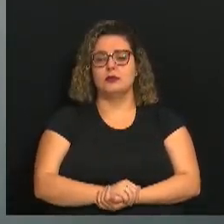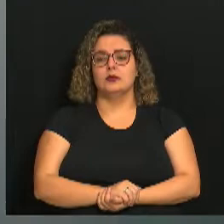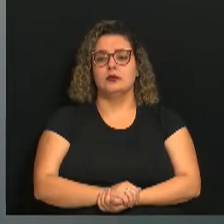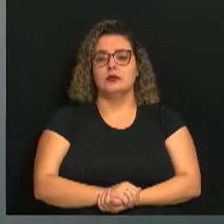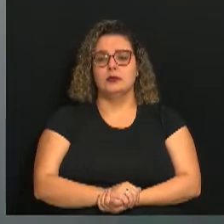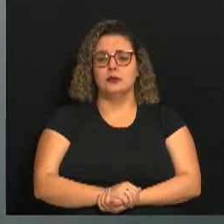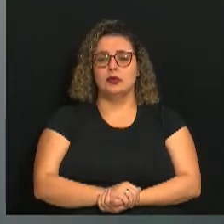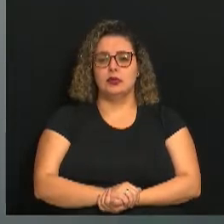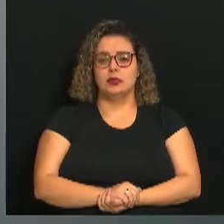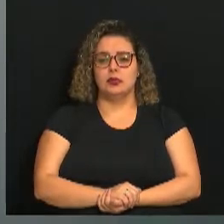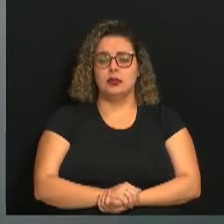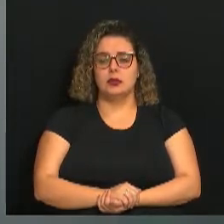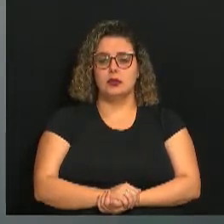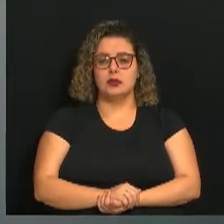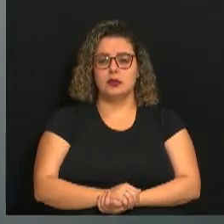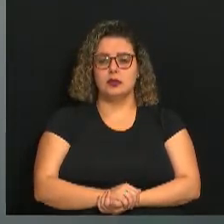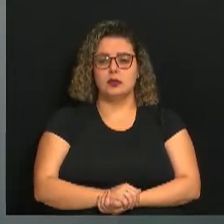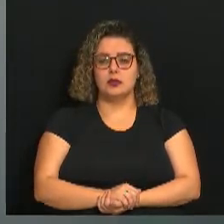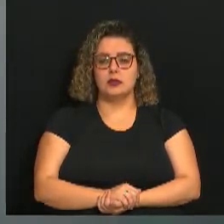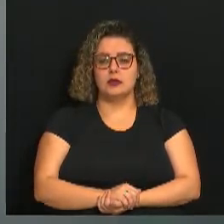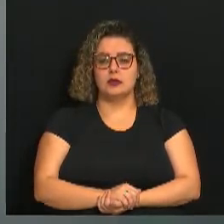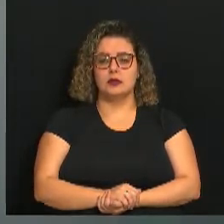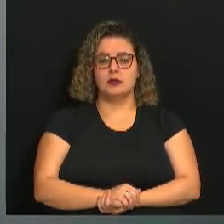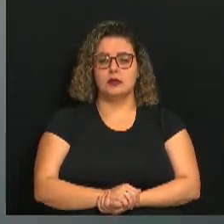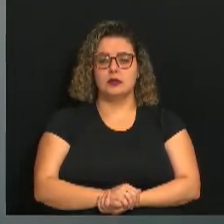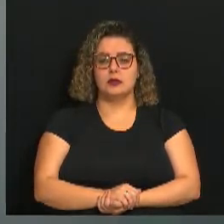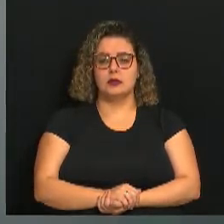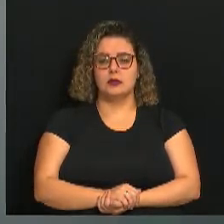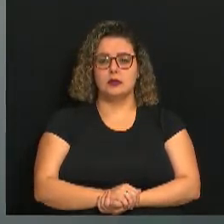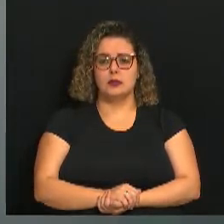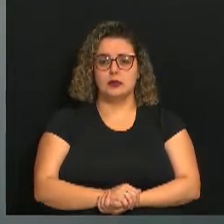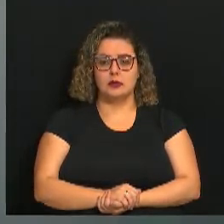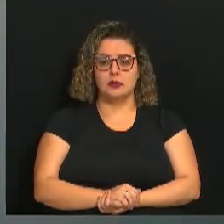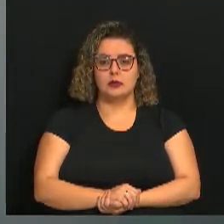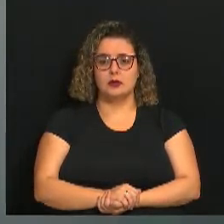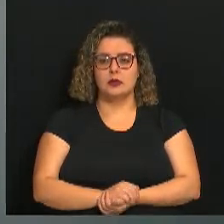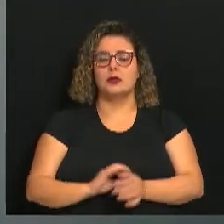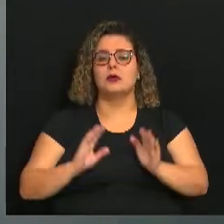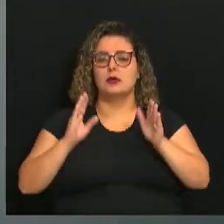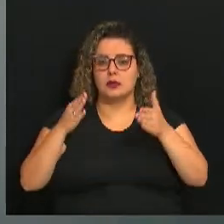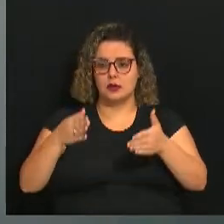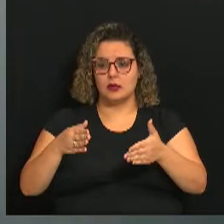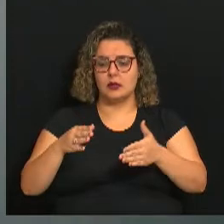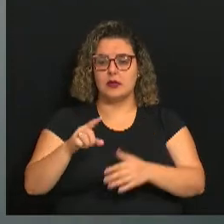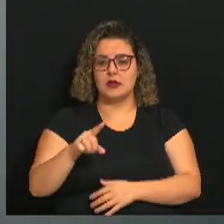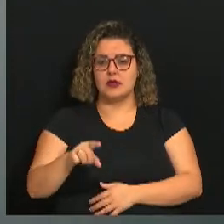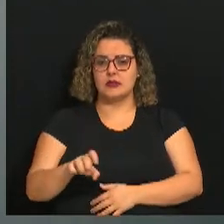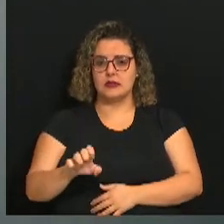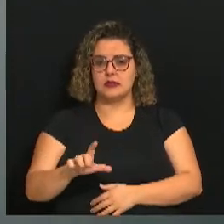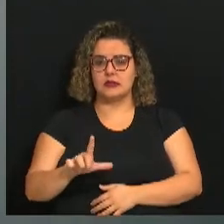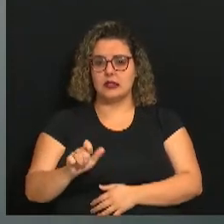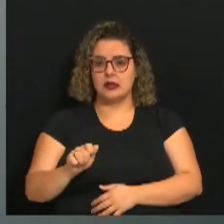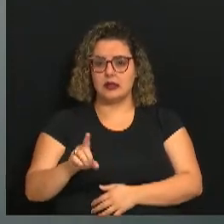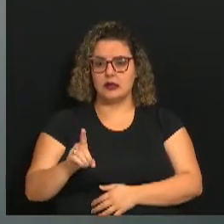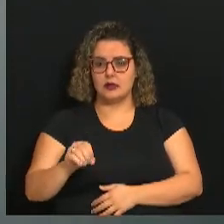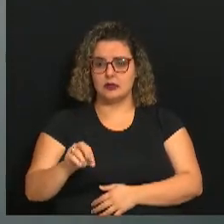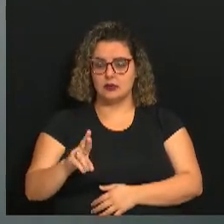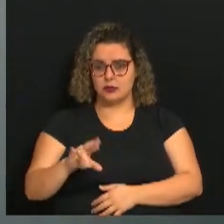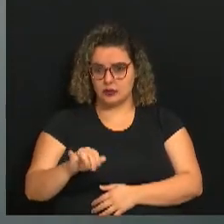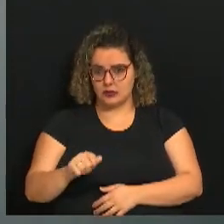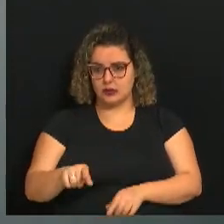o grosso da coisa mesmo é onde nós temos a limpeza, zeladoria e cuidadores. Então, inclusive, alocados num